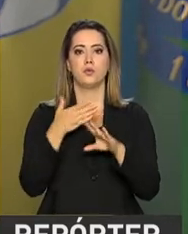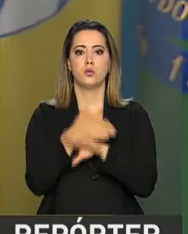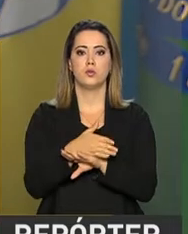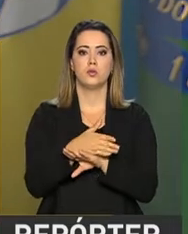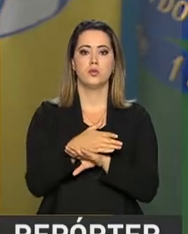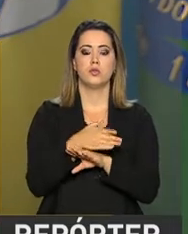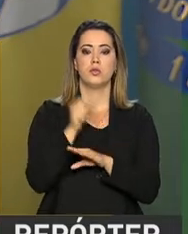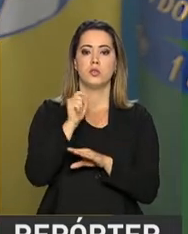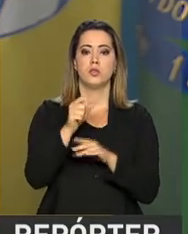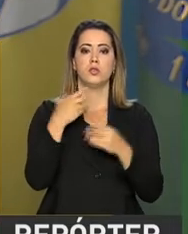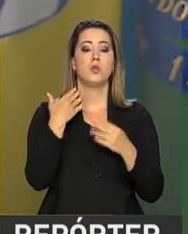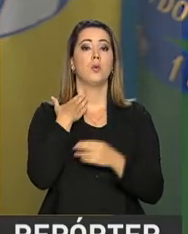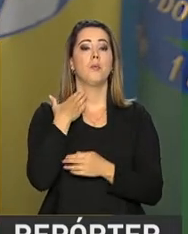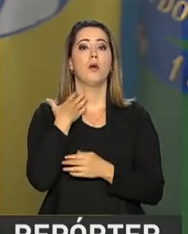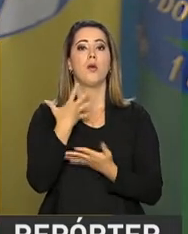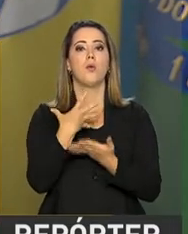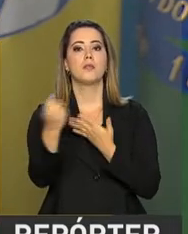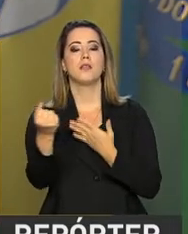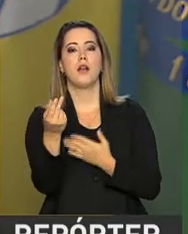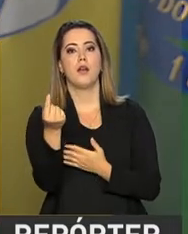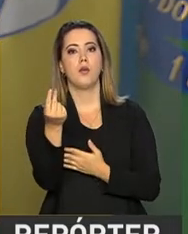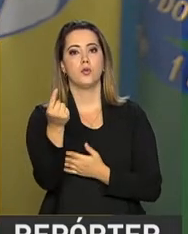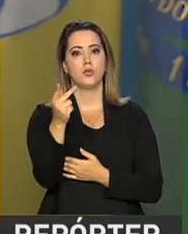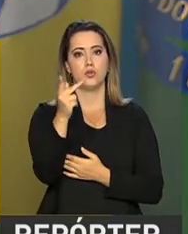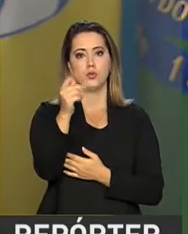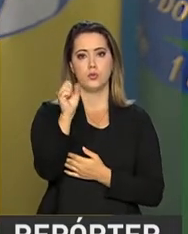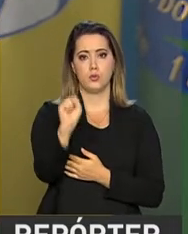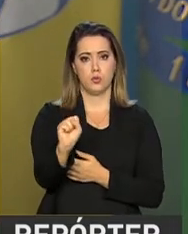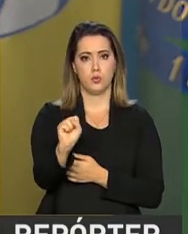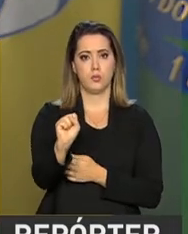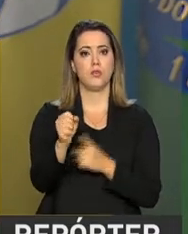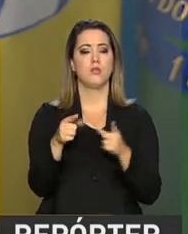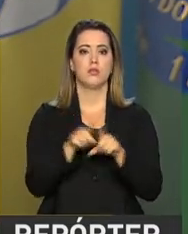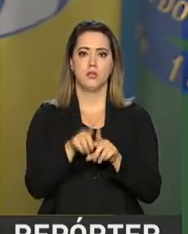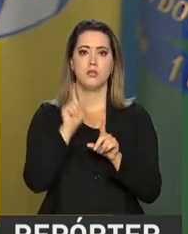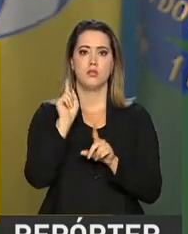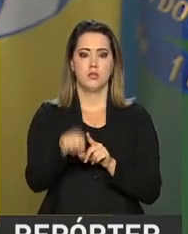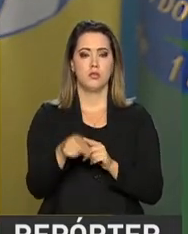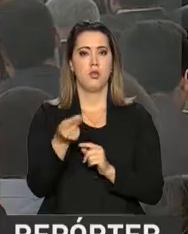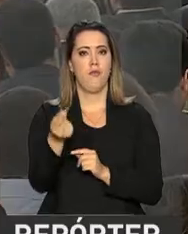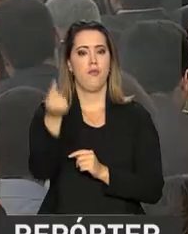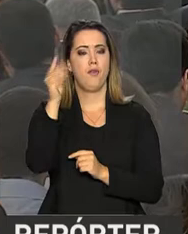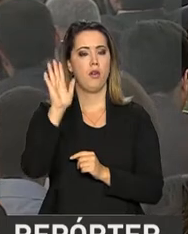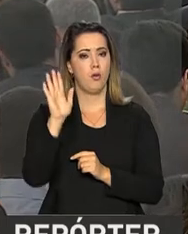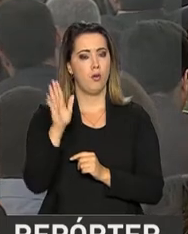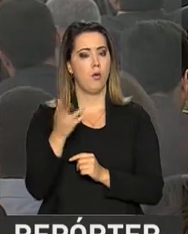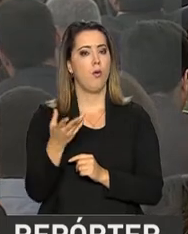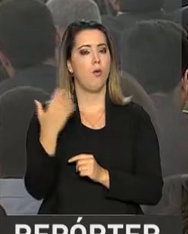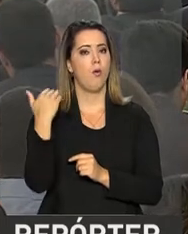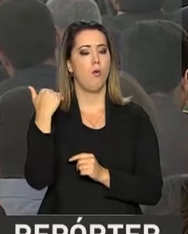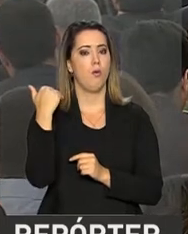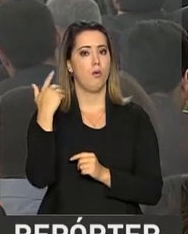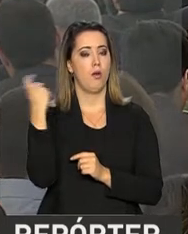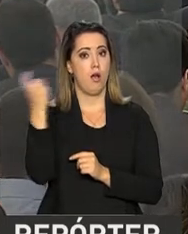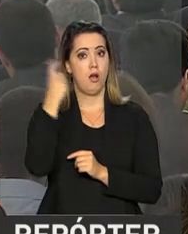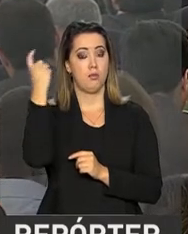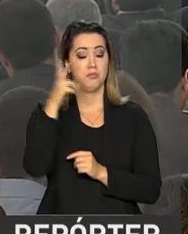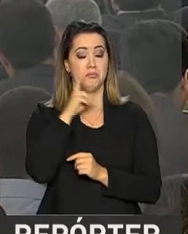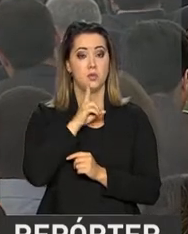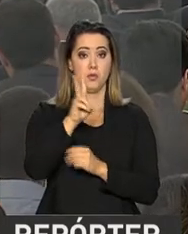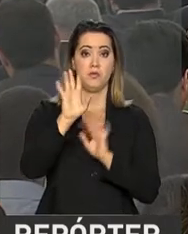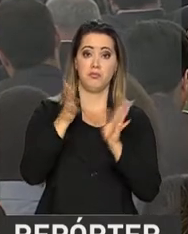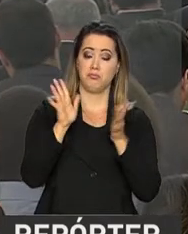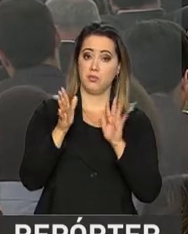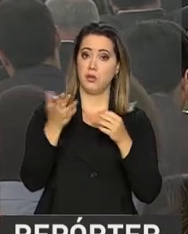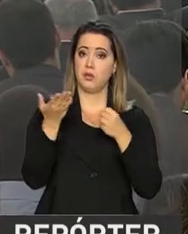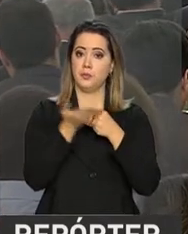bancário para sacar os seus valores e convenhamos não é pouco não é muito mas parece que é pouco mas ouvi que a média